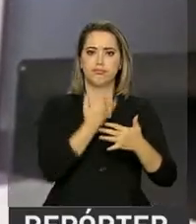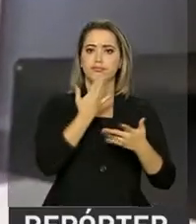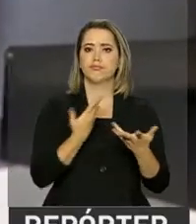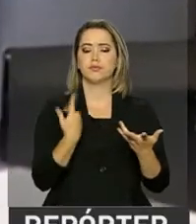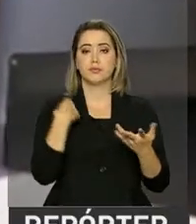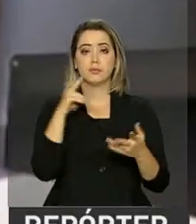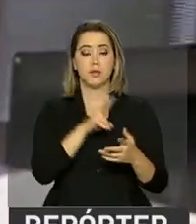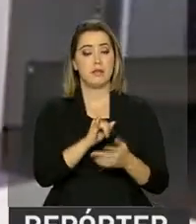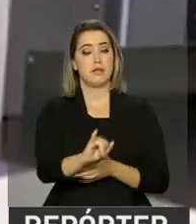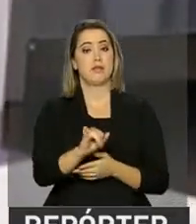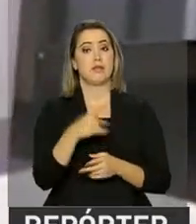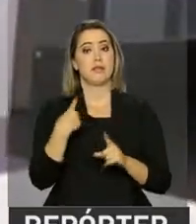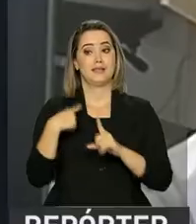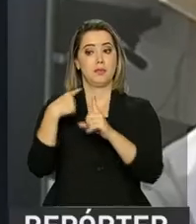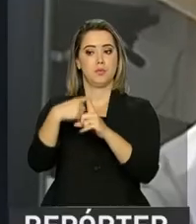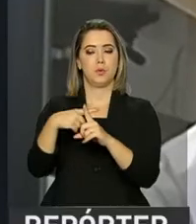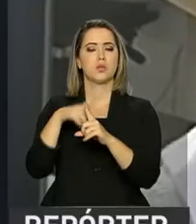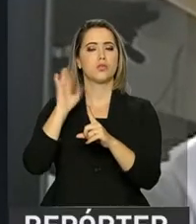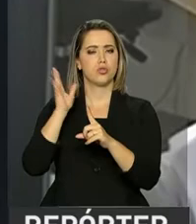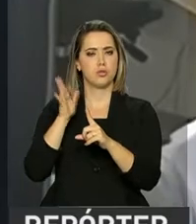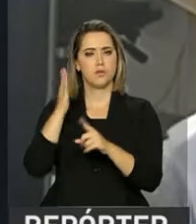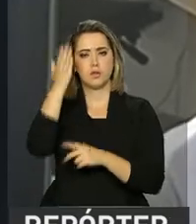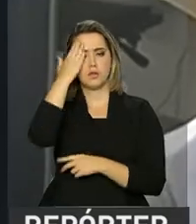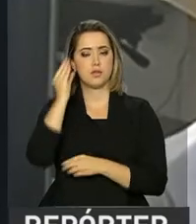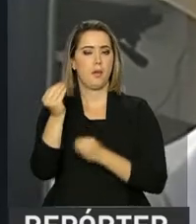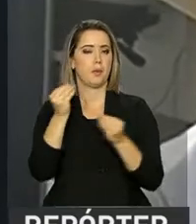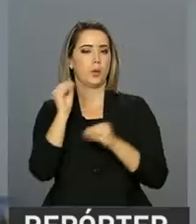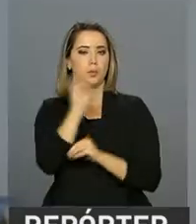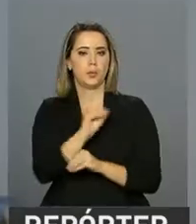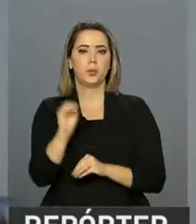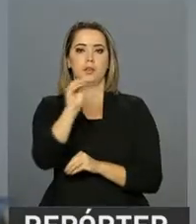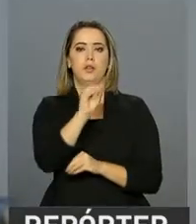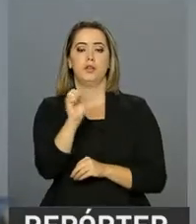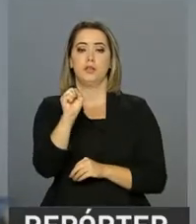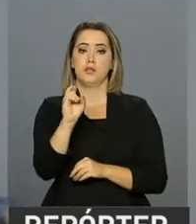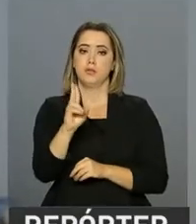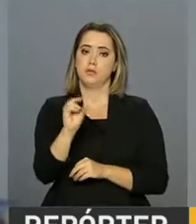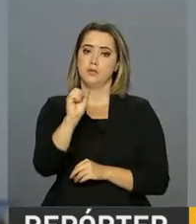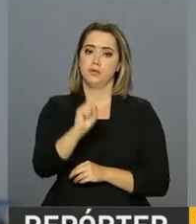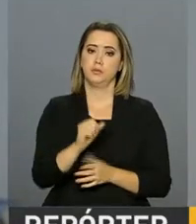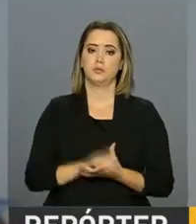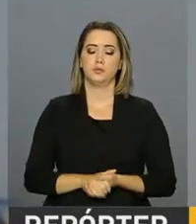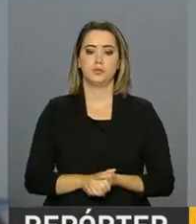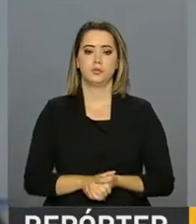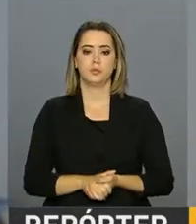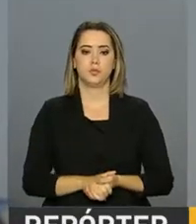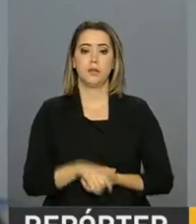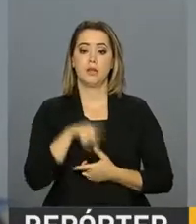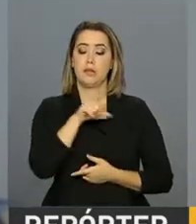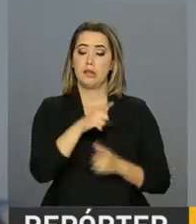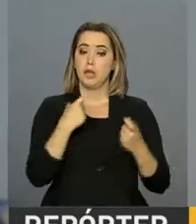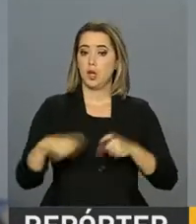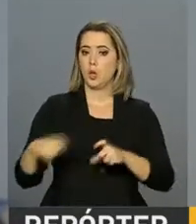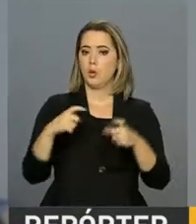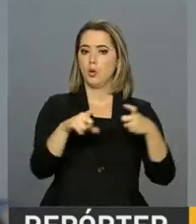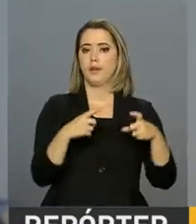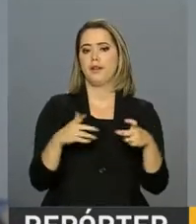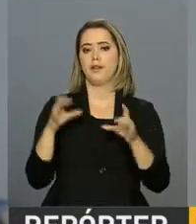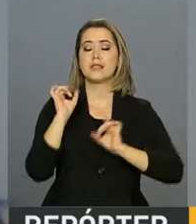o sus está preparado para o tratamento do sus tem um dos relatórios